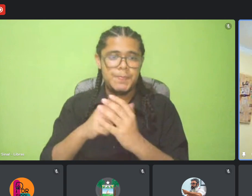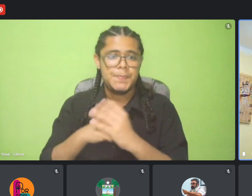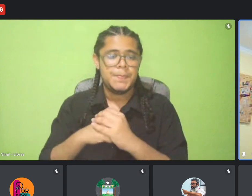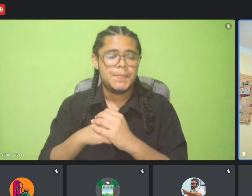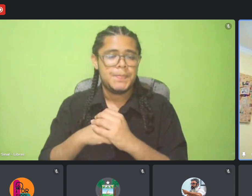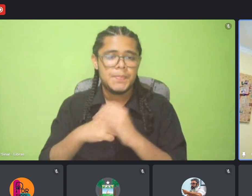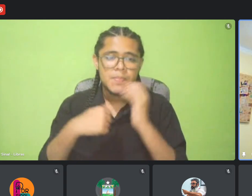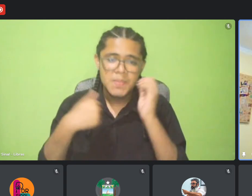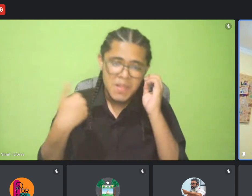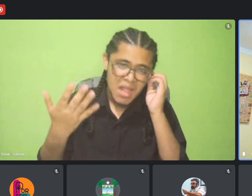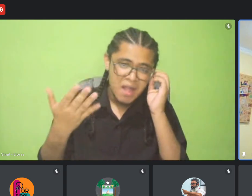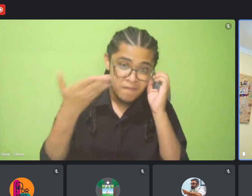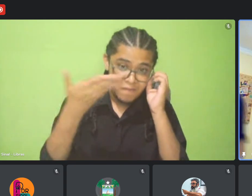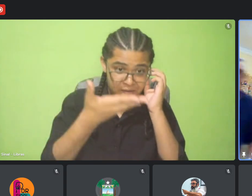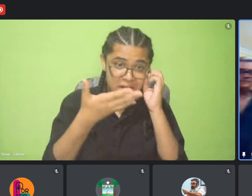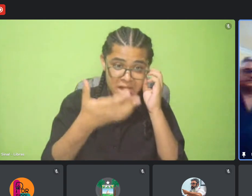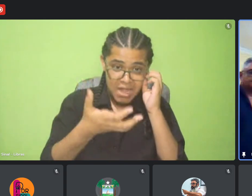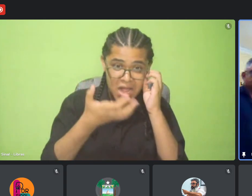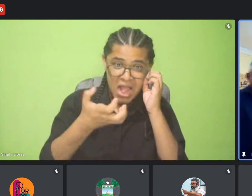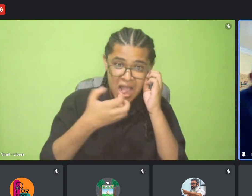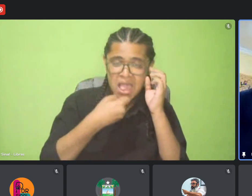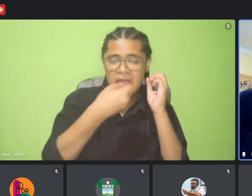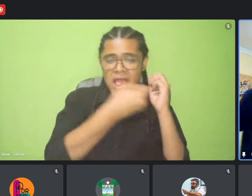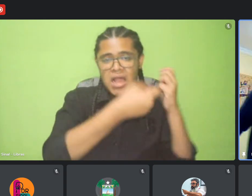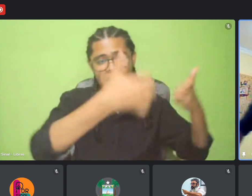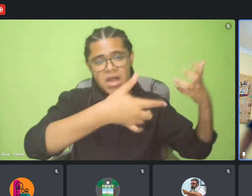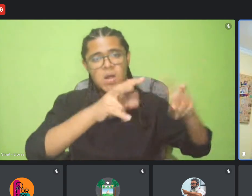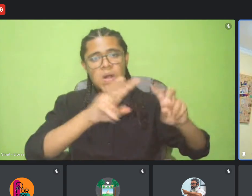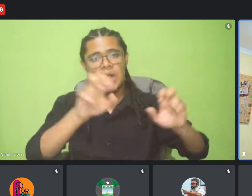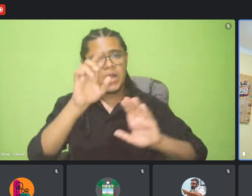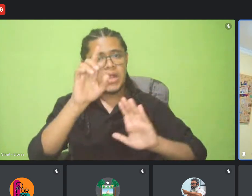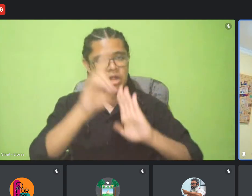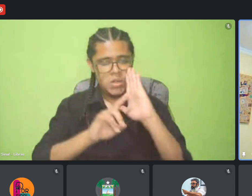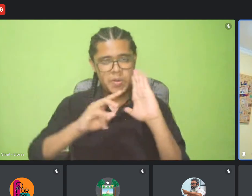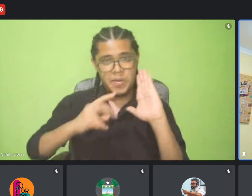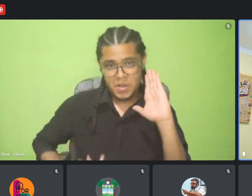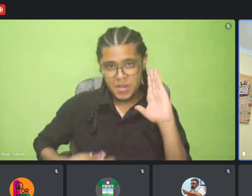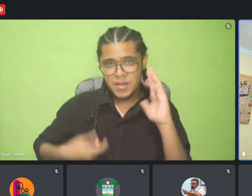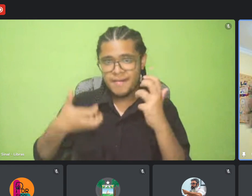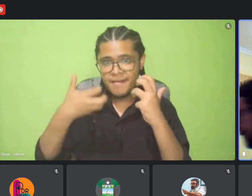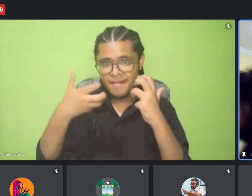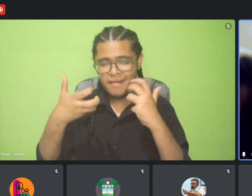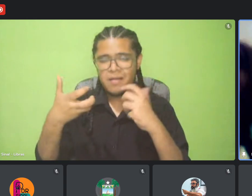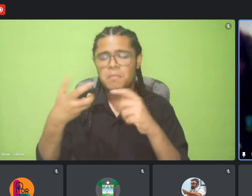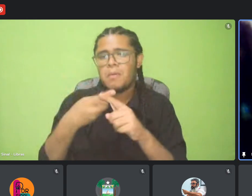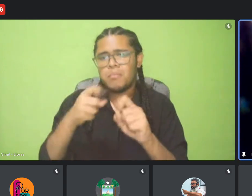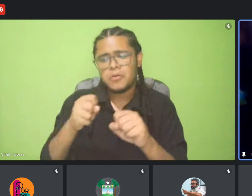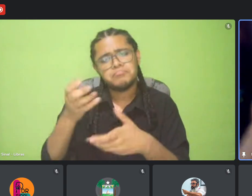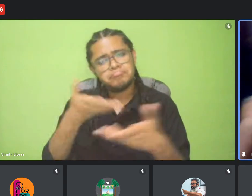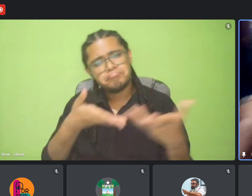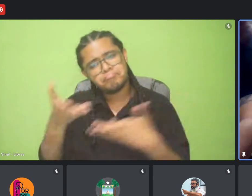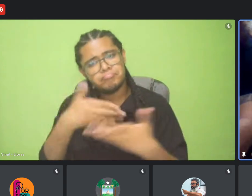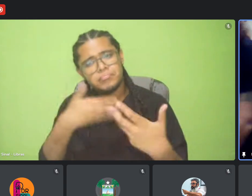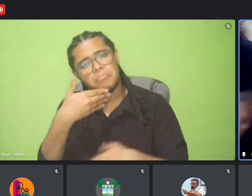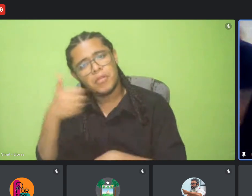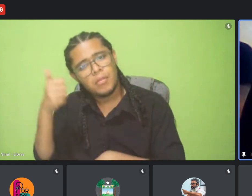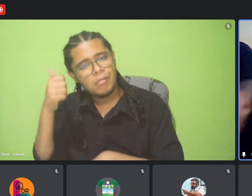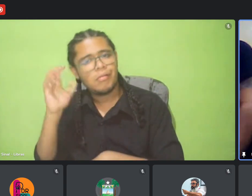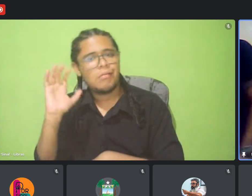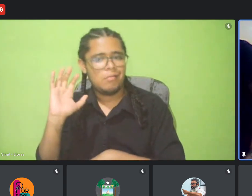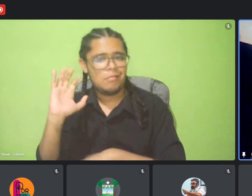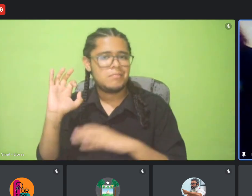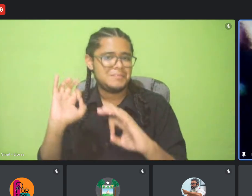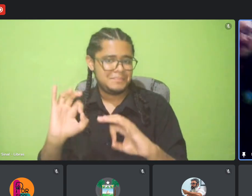nessa área de direitos humanos? Já passa aí para eles e a gente escreve também. Melhor vocês trocarem analogicamente de